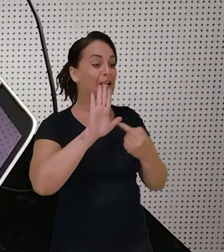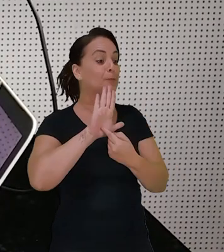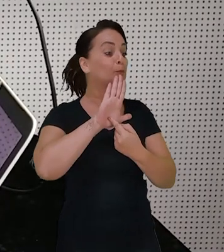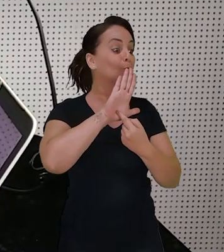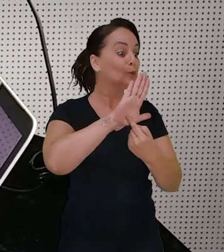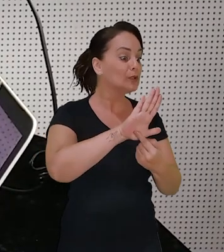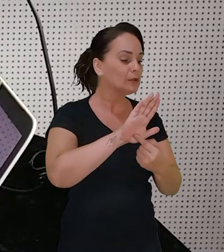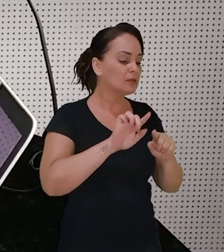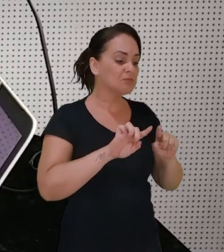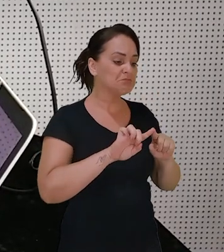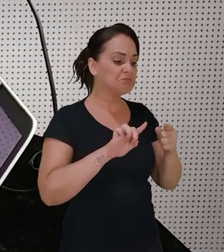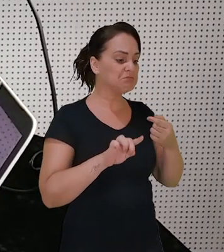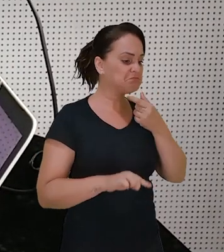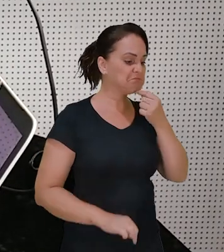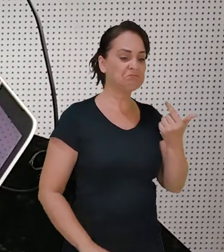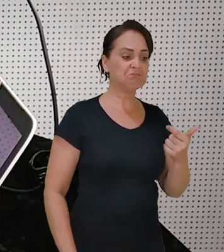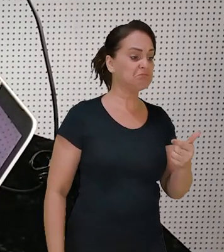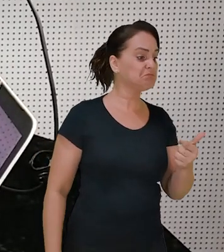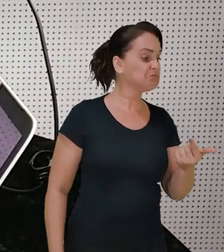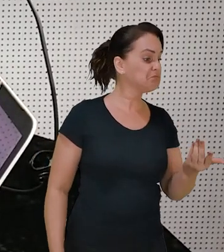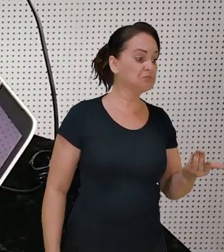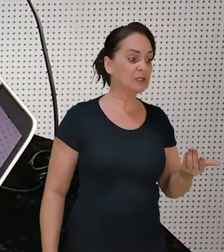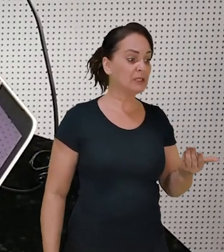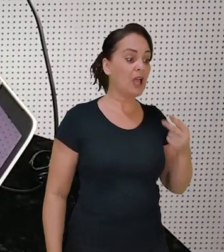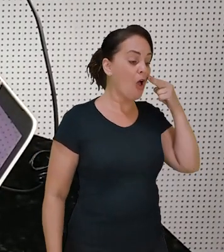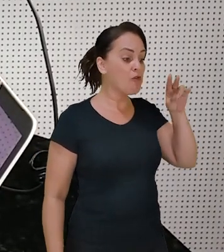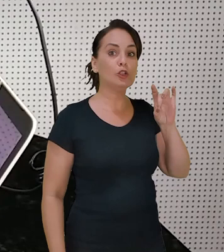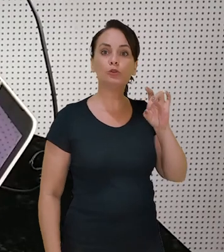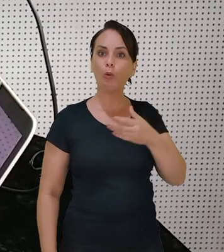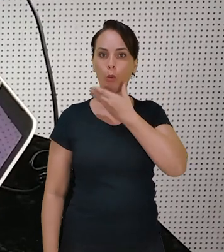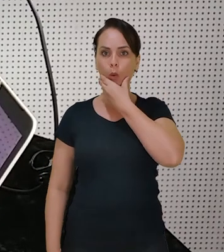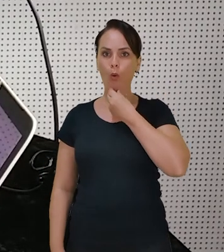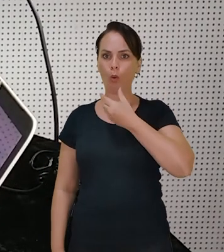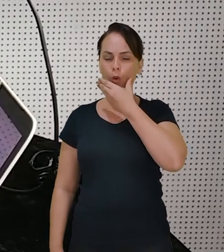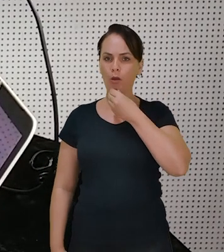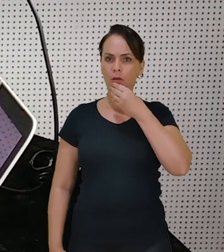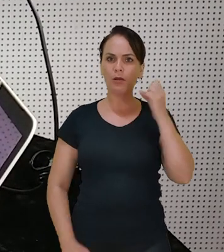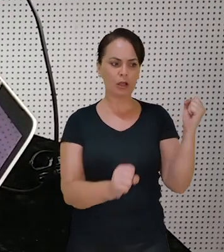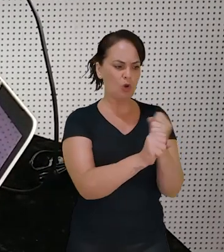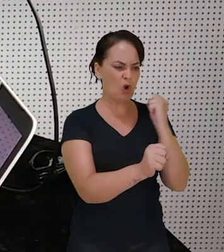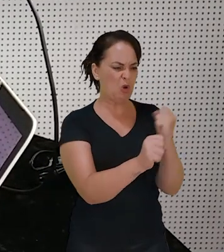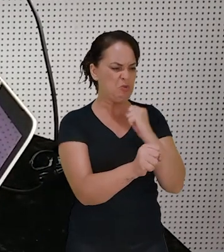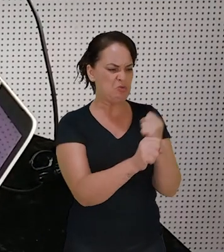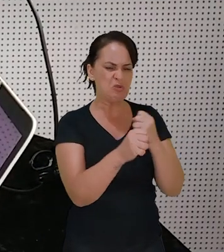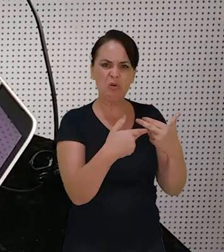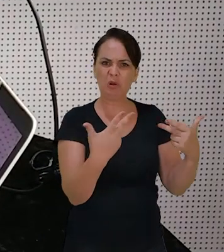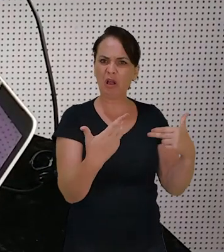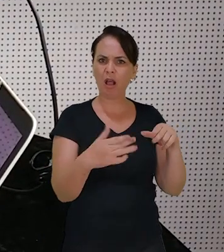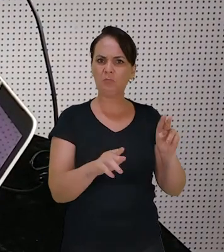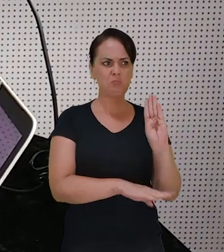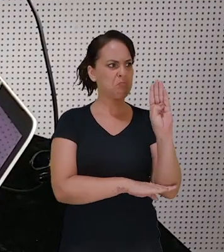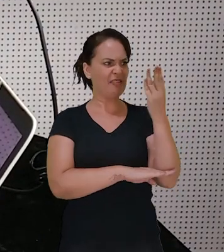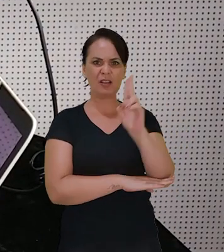também. Mas o menino já não estava mais. Vi apenas um homem que estava construindo alguma coisa com um pedaço